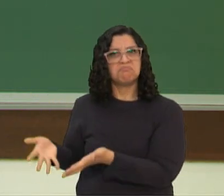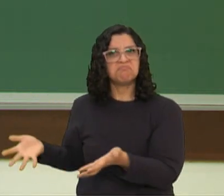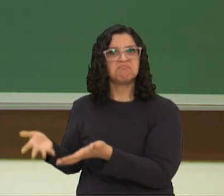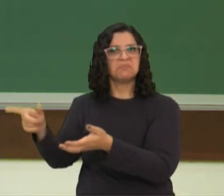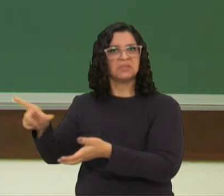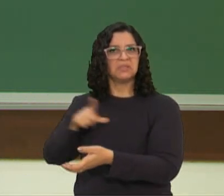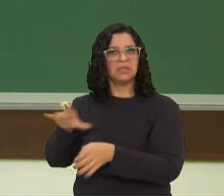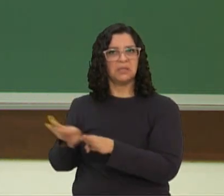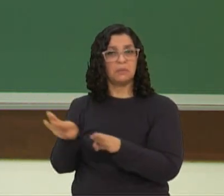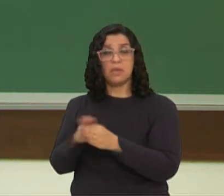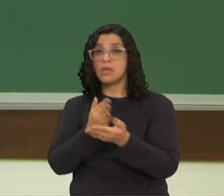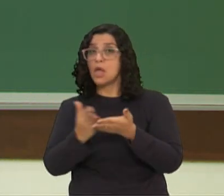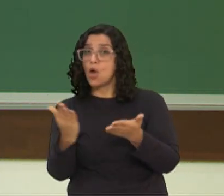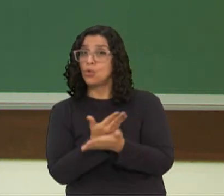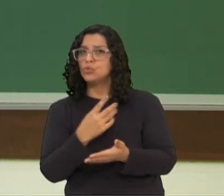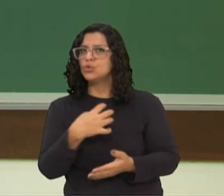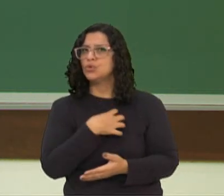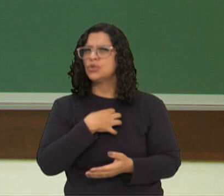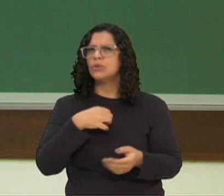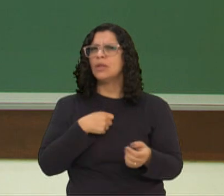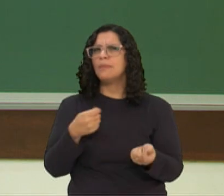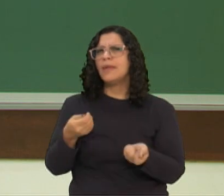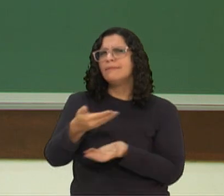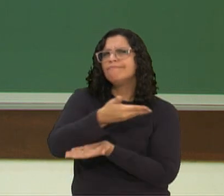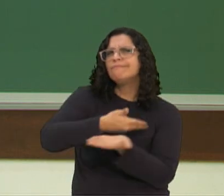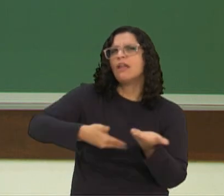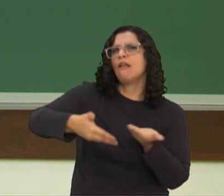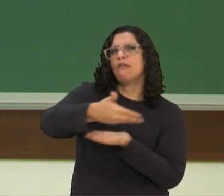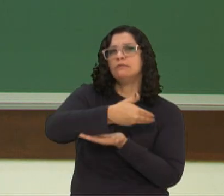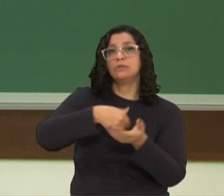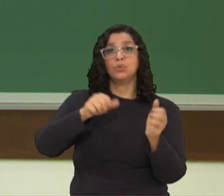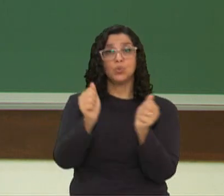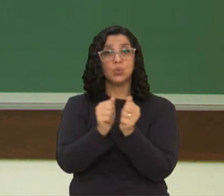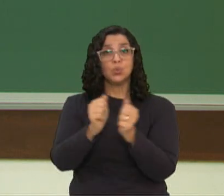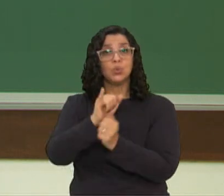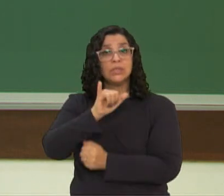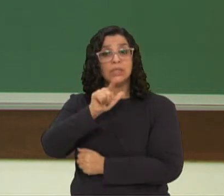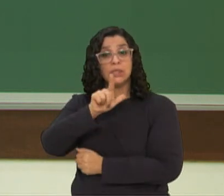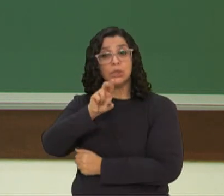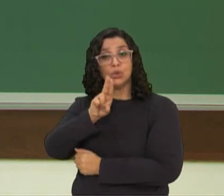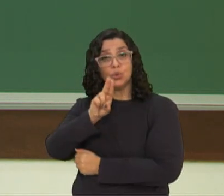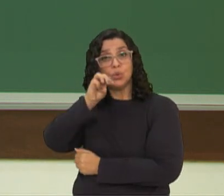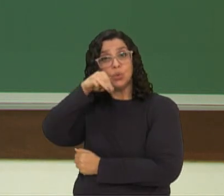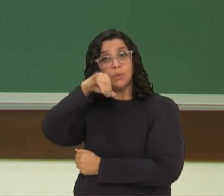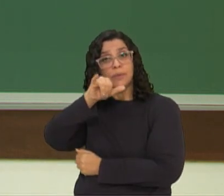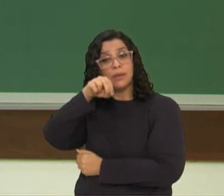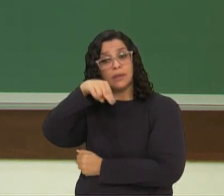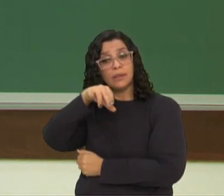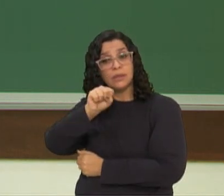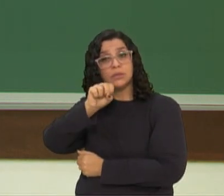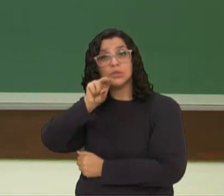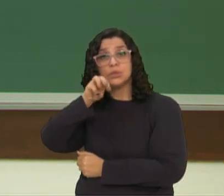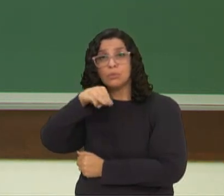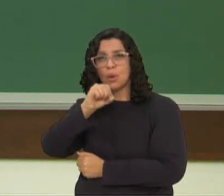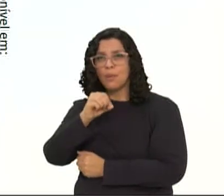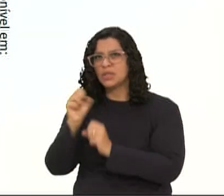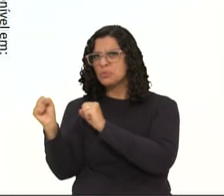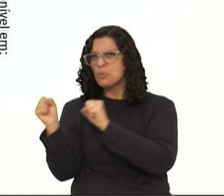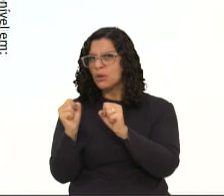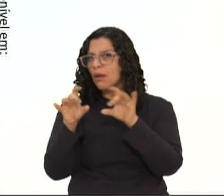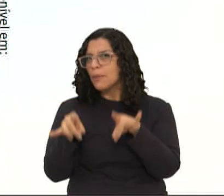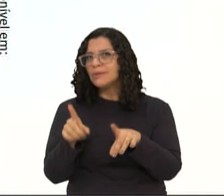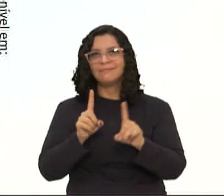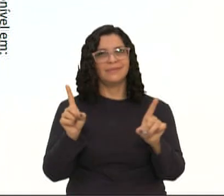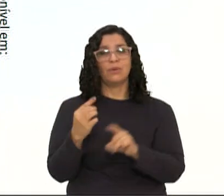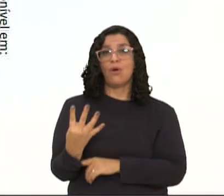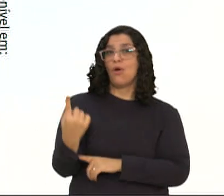que eles vão, de alguma forma, se associar ao iluminismo, mas não vão abrir mão de seus poderes. Na tela aí que nós estamos vendo,